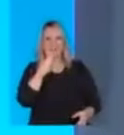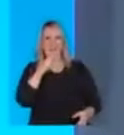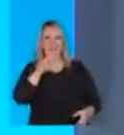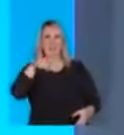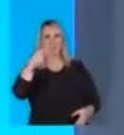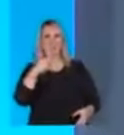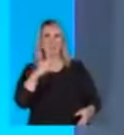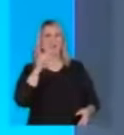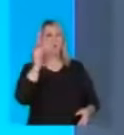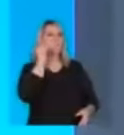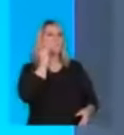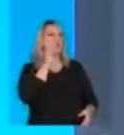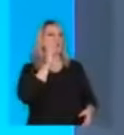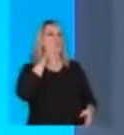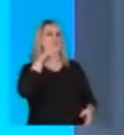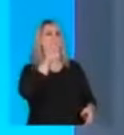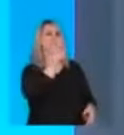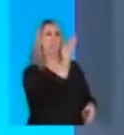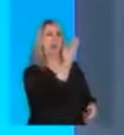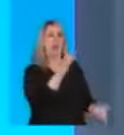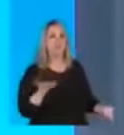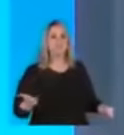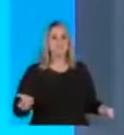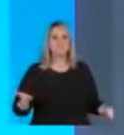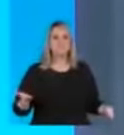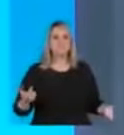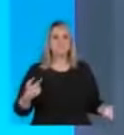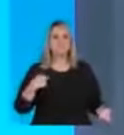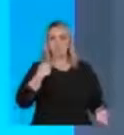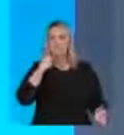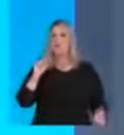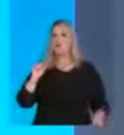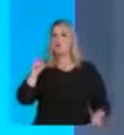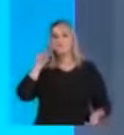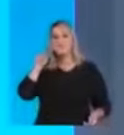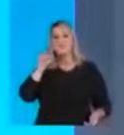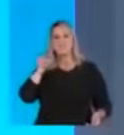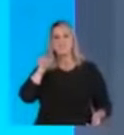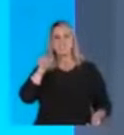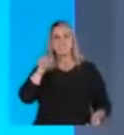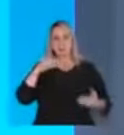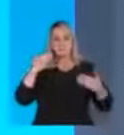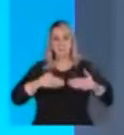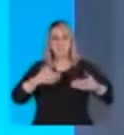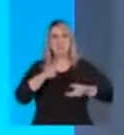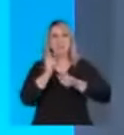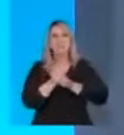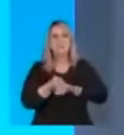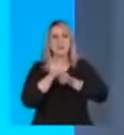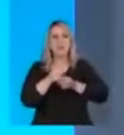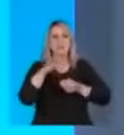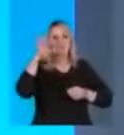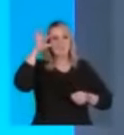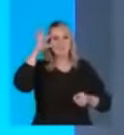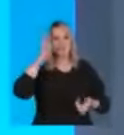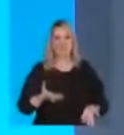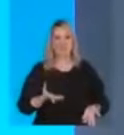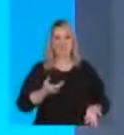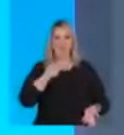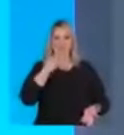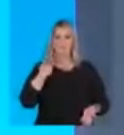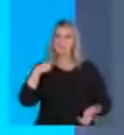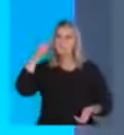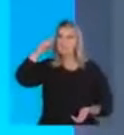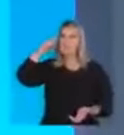atraiu por favor Além disso quero dizer aqui o seguinte o senhor foi ministro da pesca da presidenta Dilma e me vem a